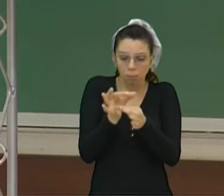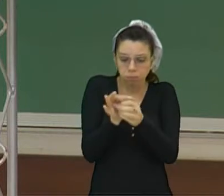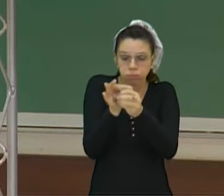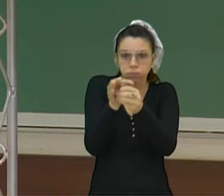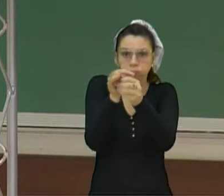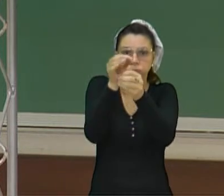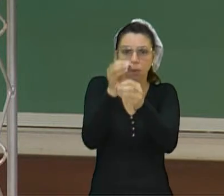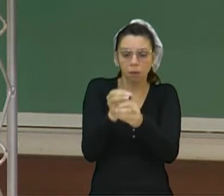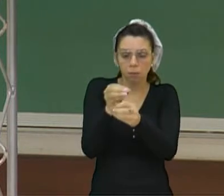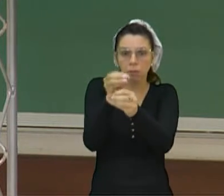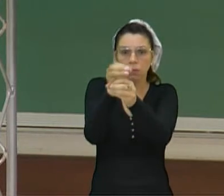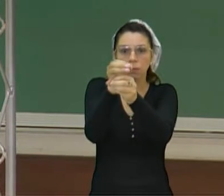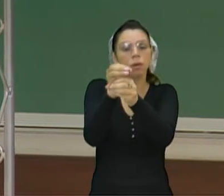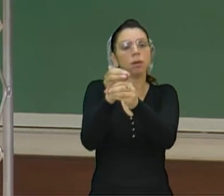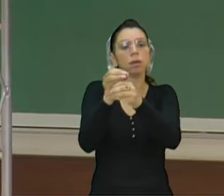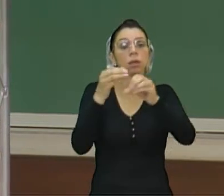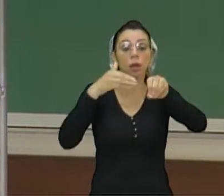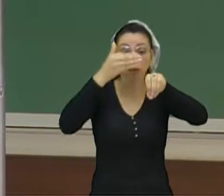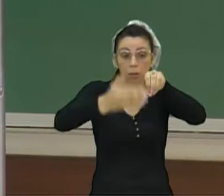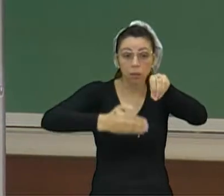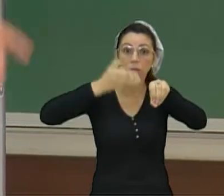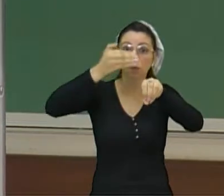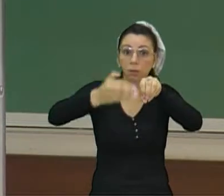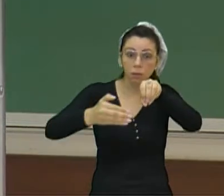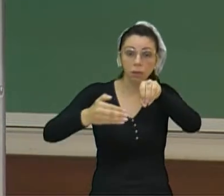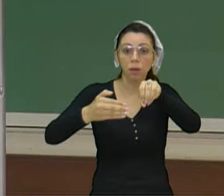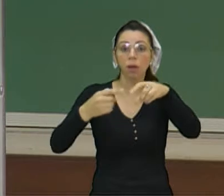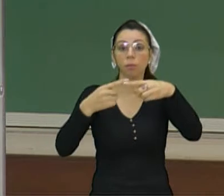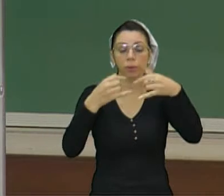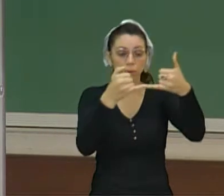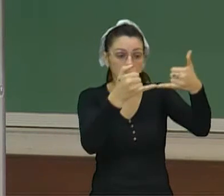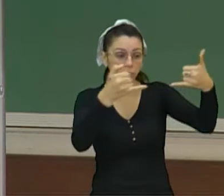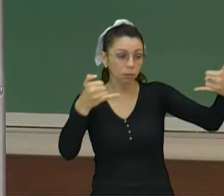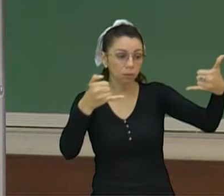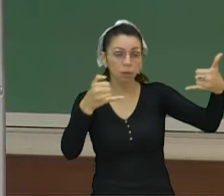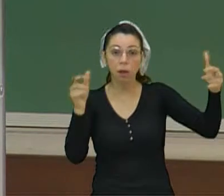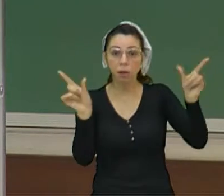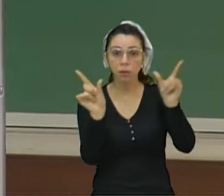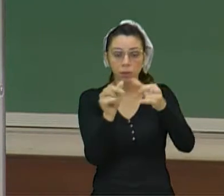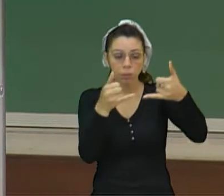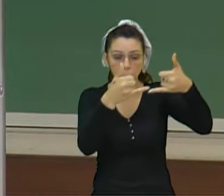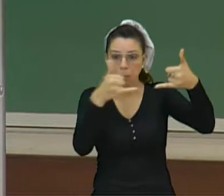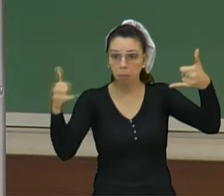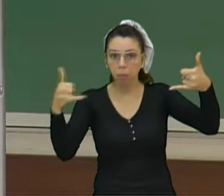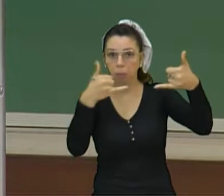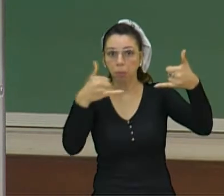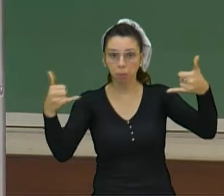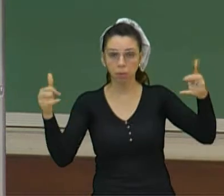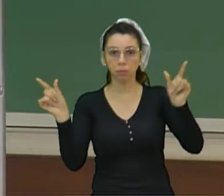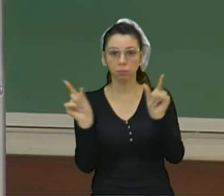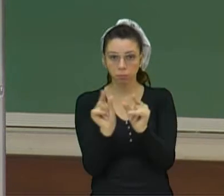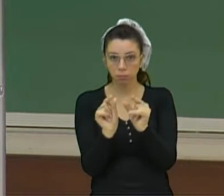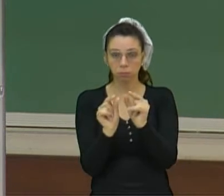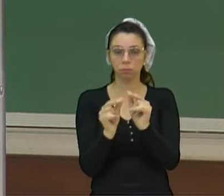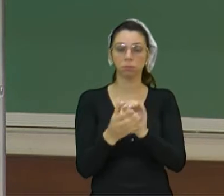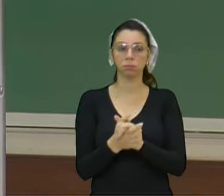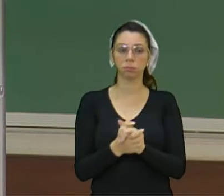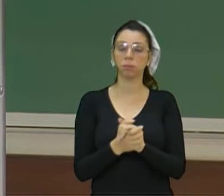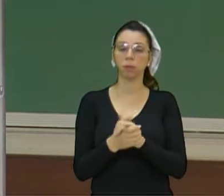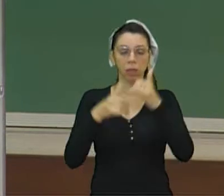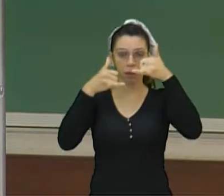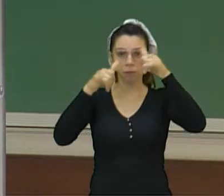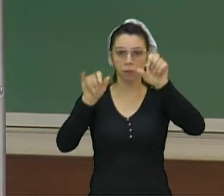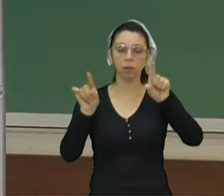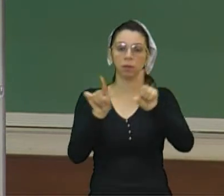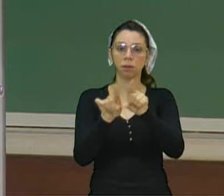isolantes de porcelana. Isso aqui diminui o caminho elétrico entre as extremidades do fio e isso evita também